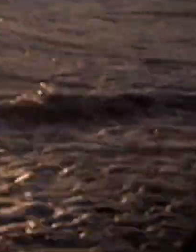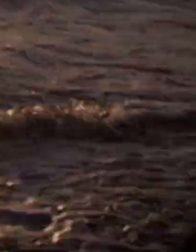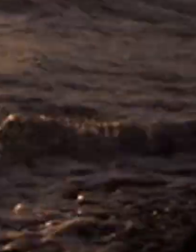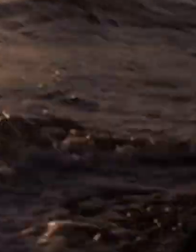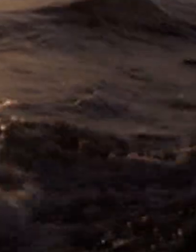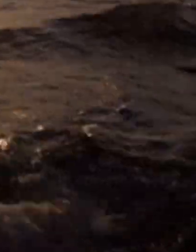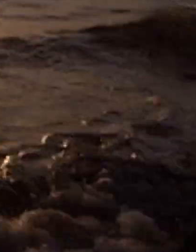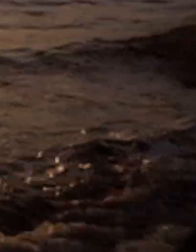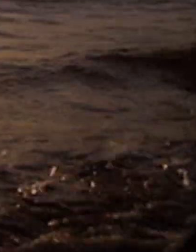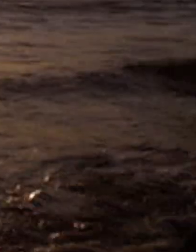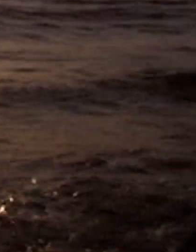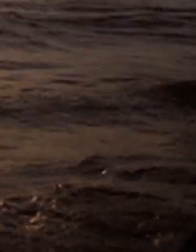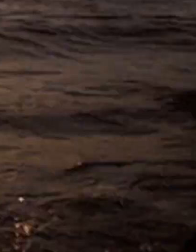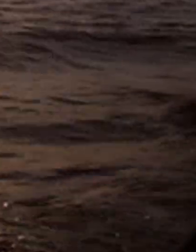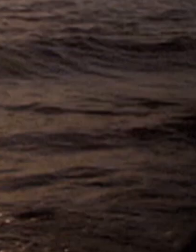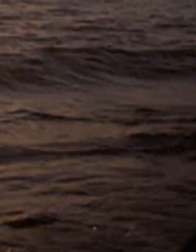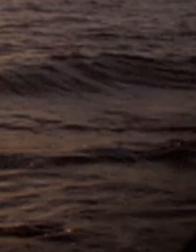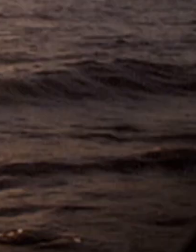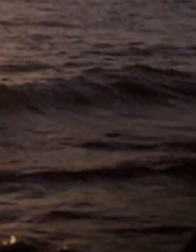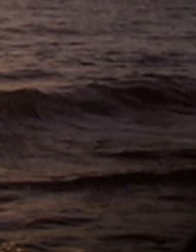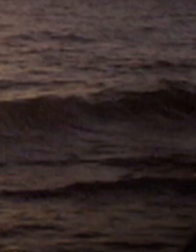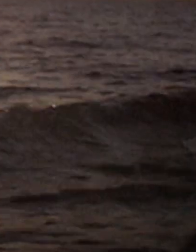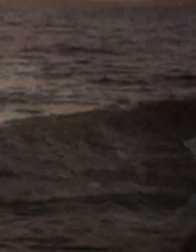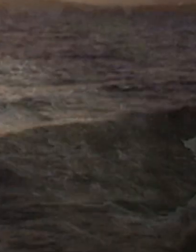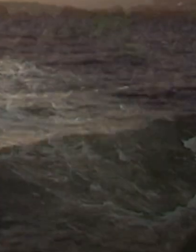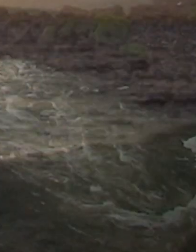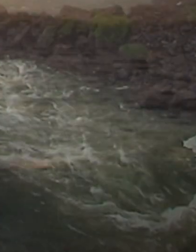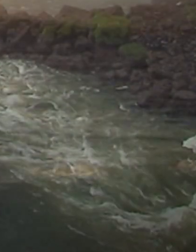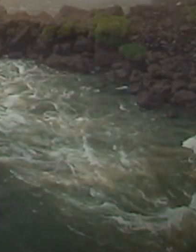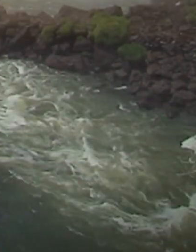nasce o sol e nem faz distinção.